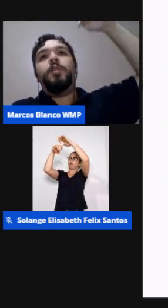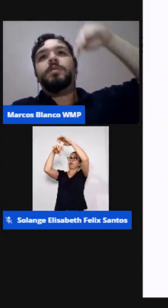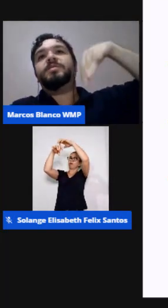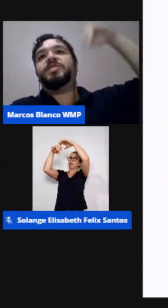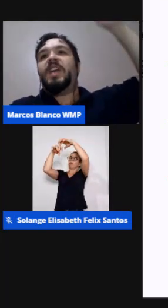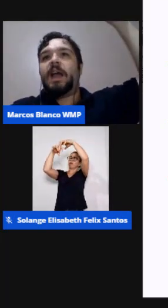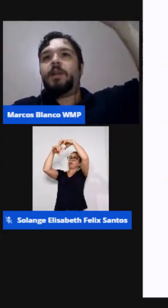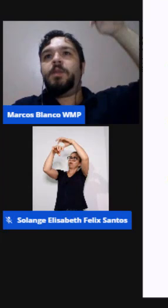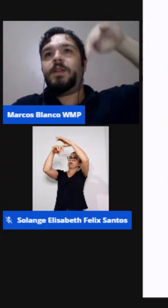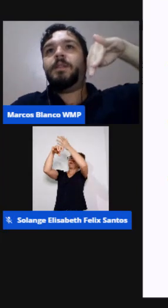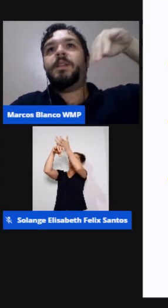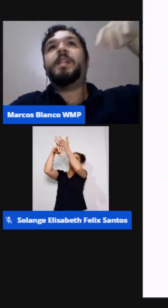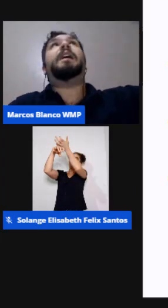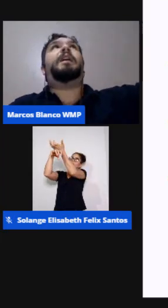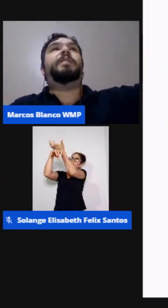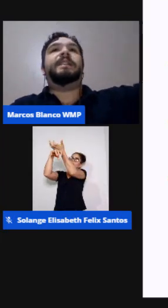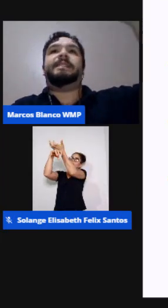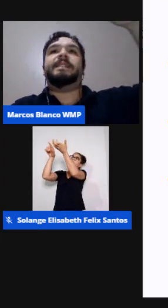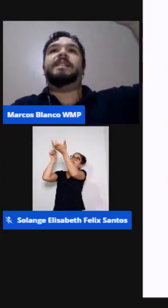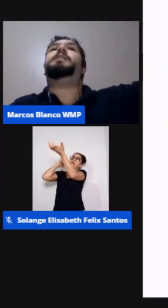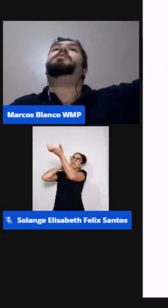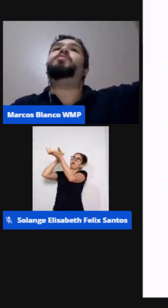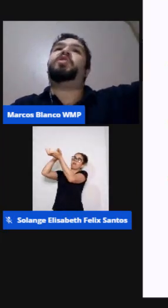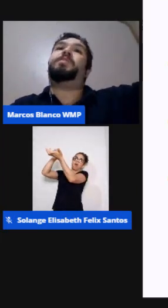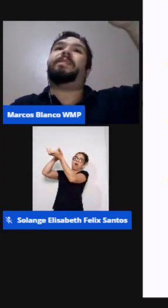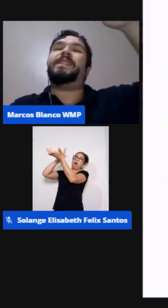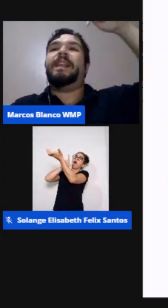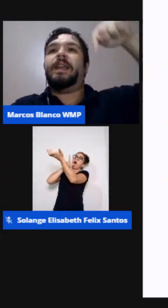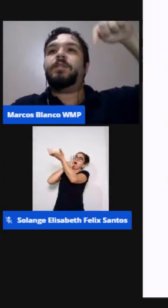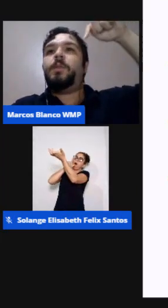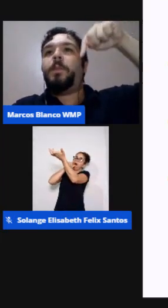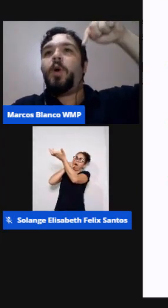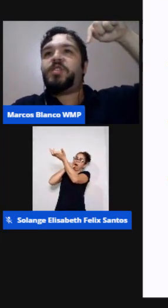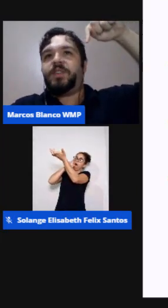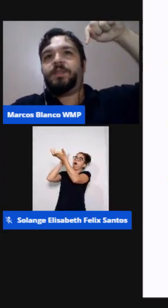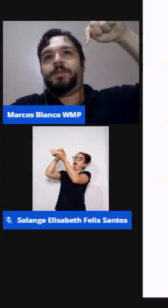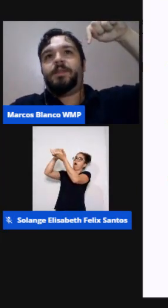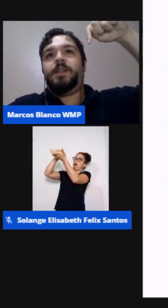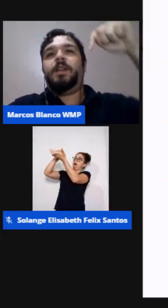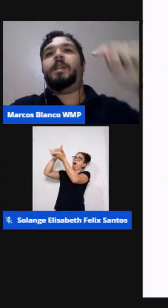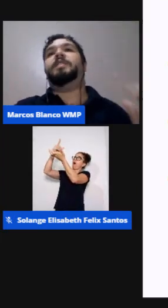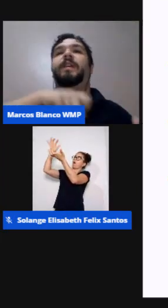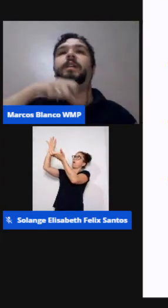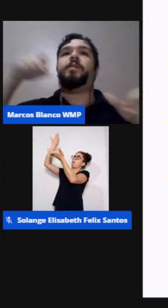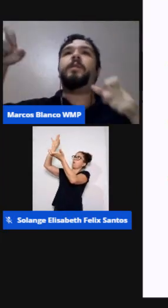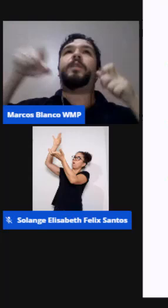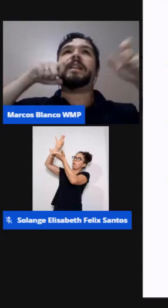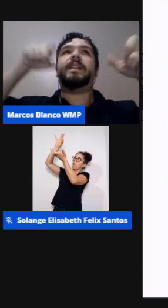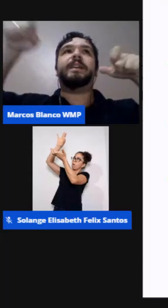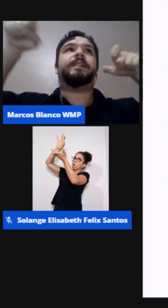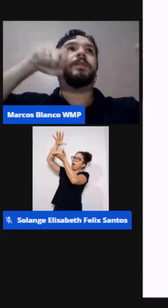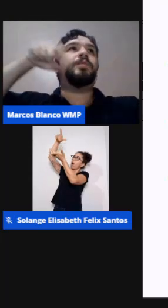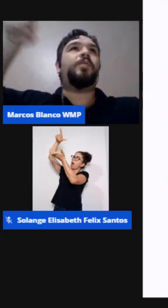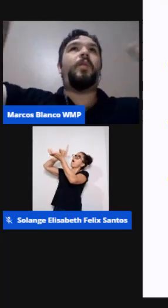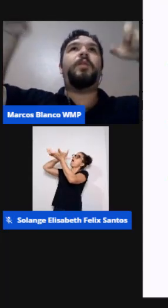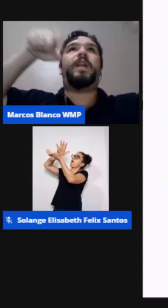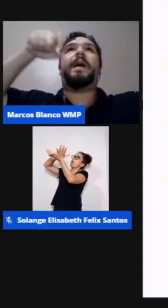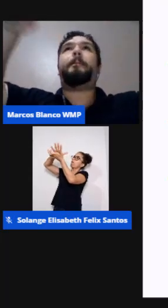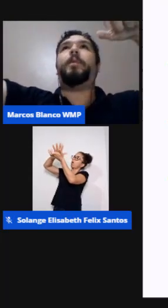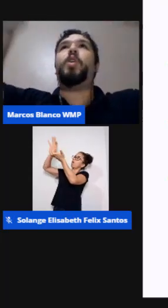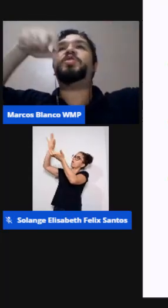Tinha acúmulo de água, a água descia e o mosquito botava dentro do poste. Eles tiveram com